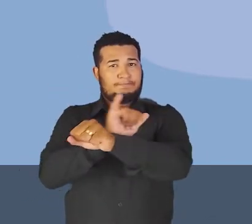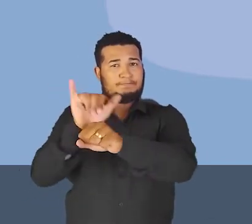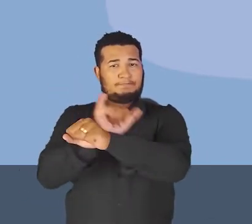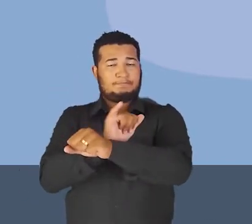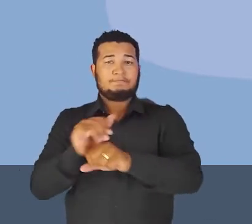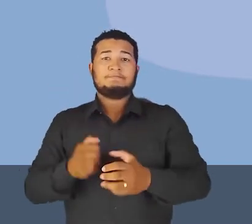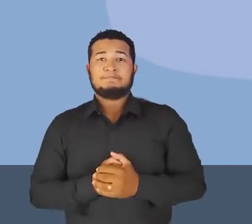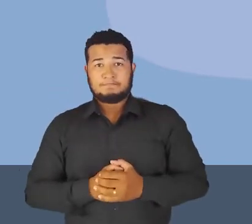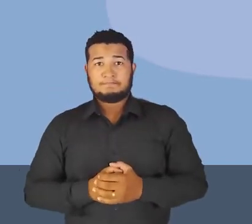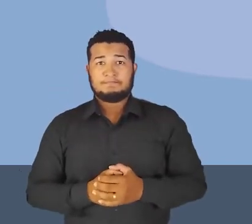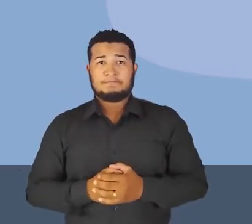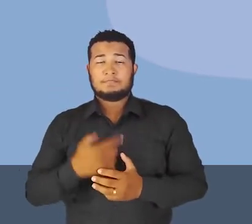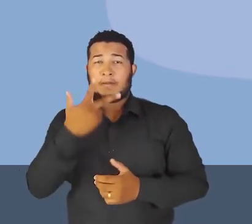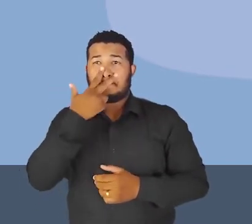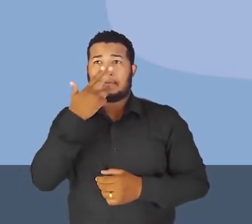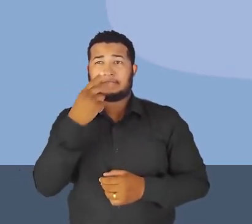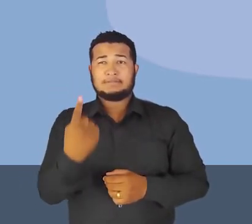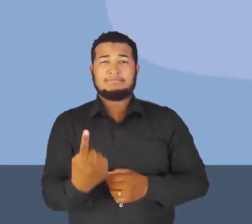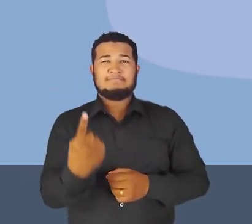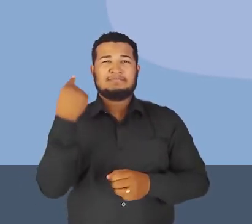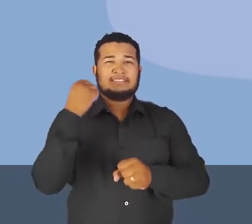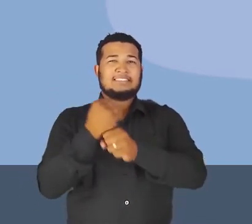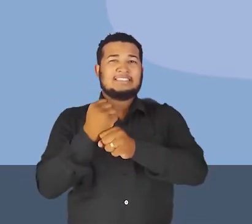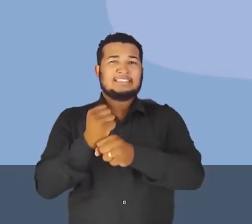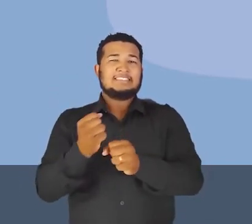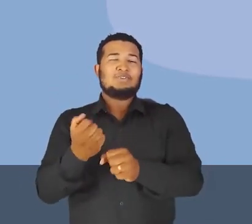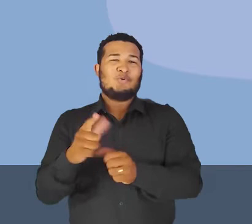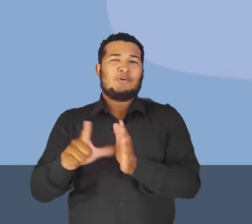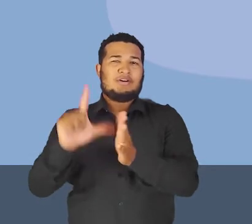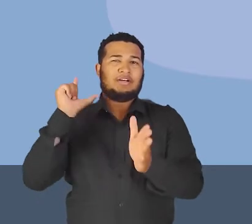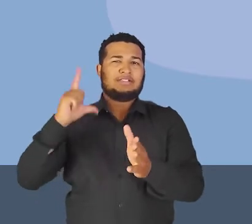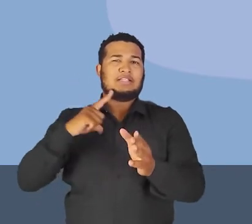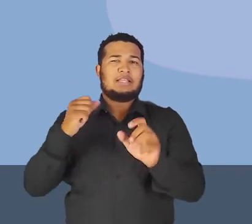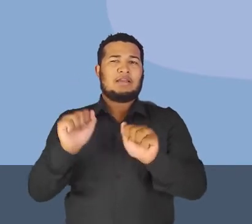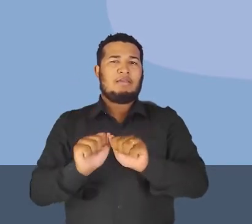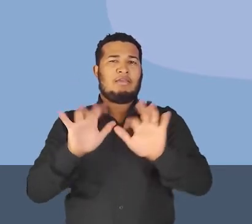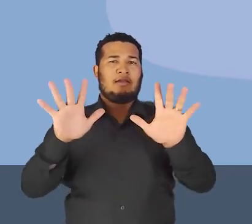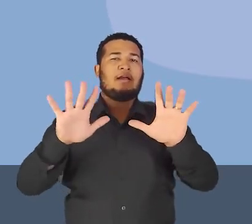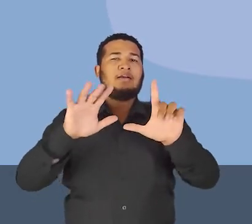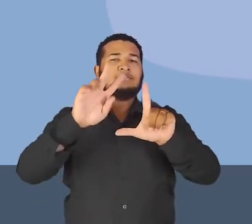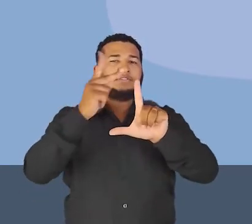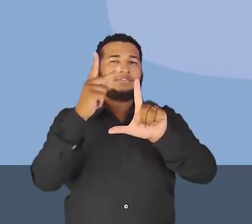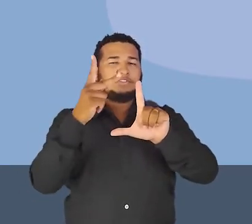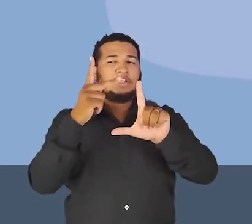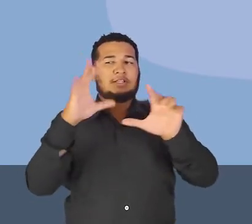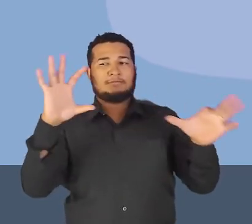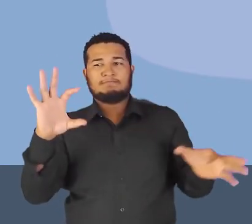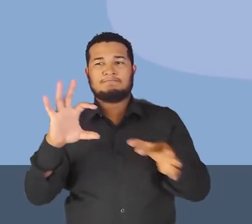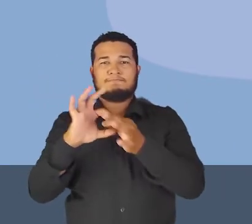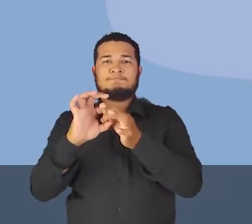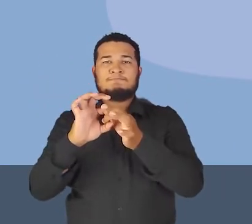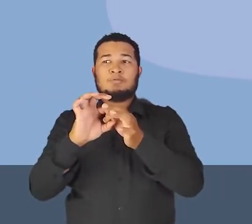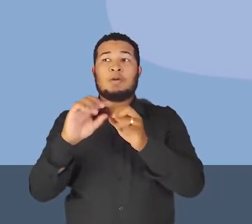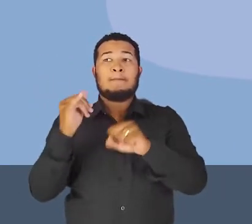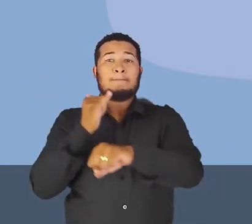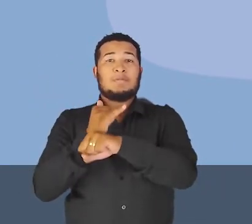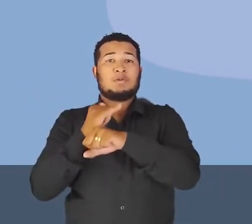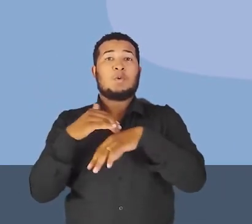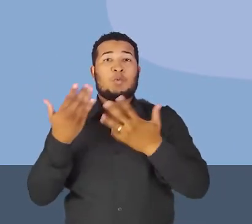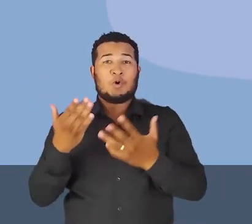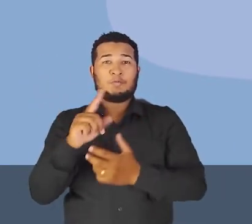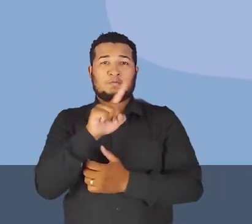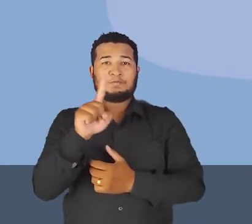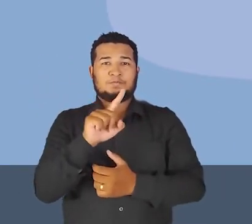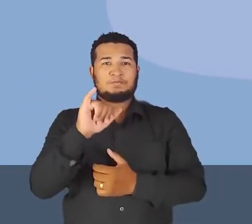pego aquele mesmo sistema do gás hidrogênio e conectado ao metal zinco. Esse metal zinco, já que